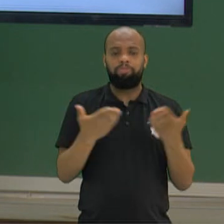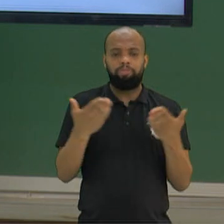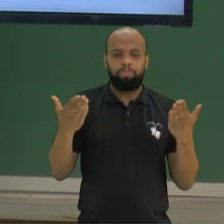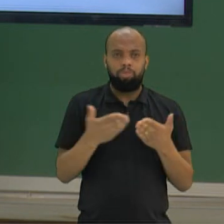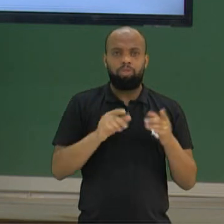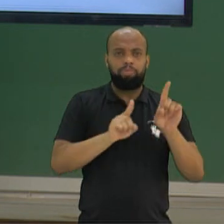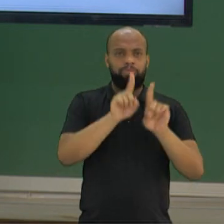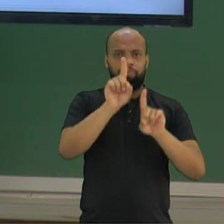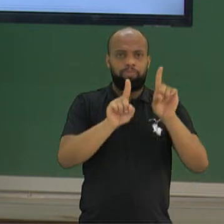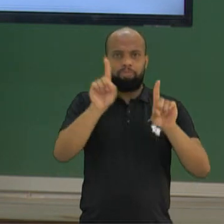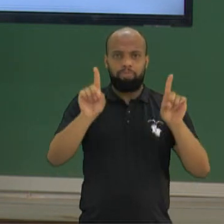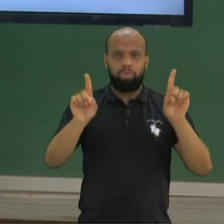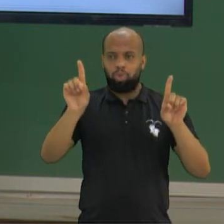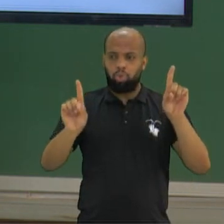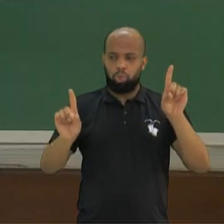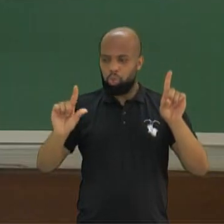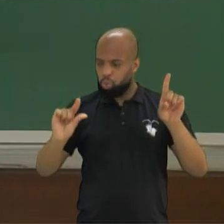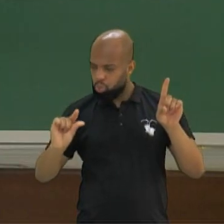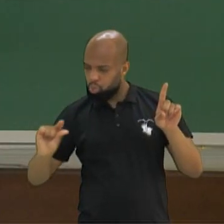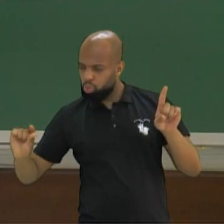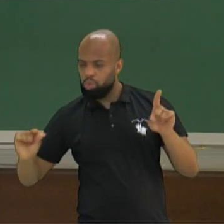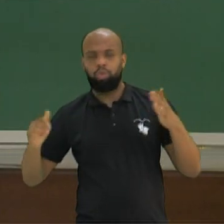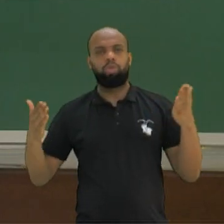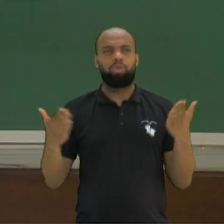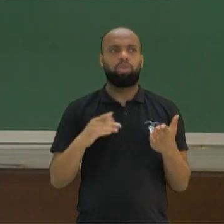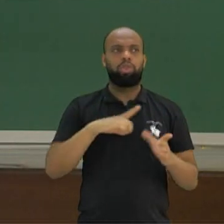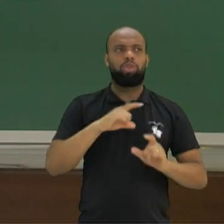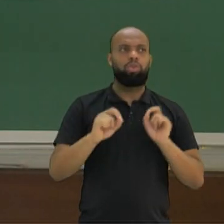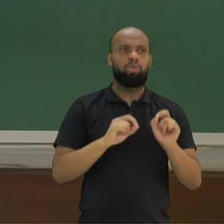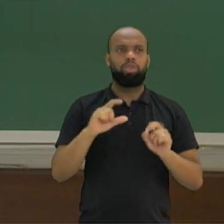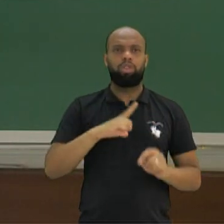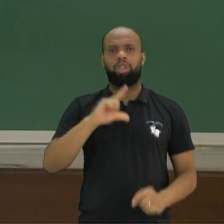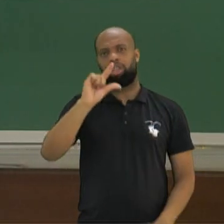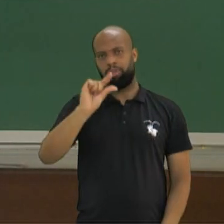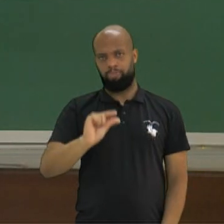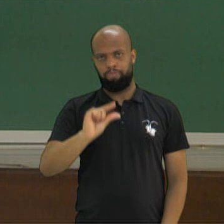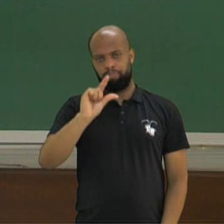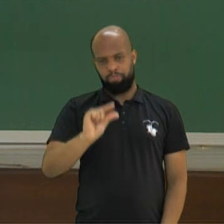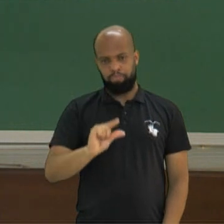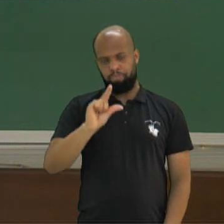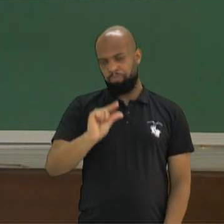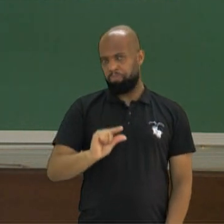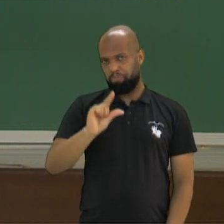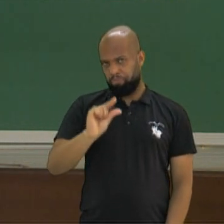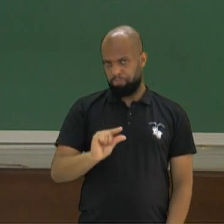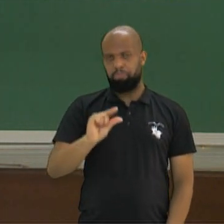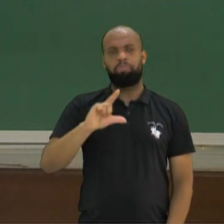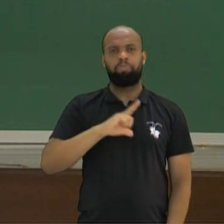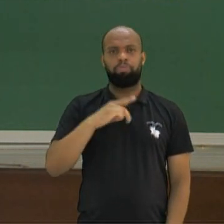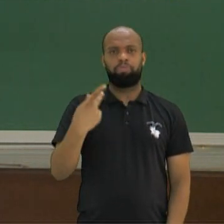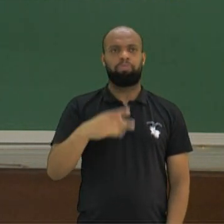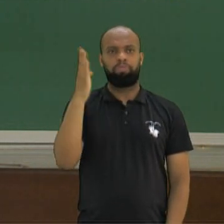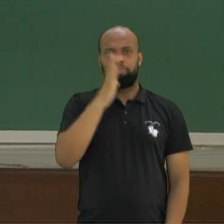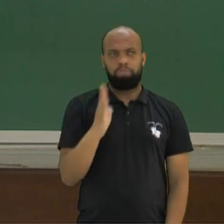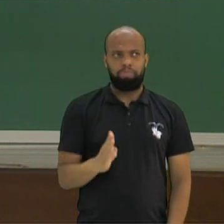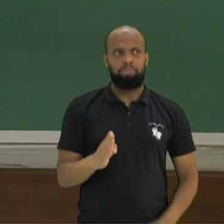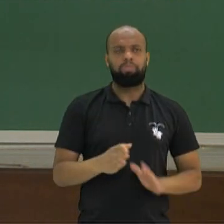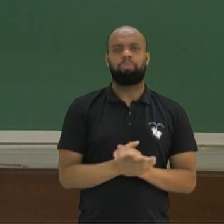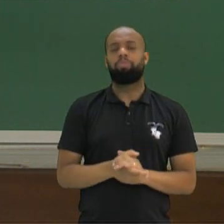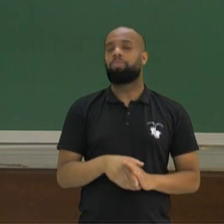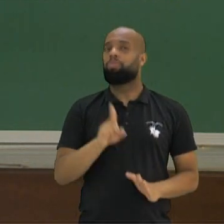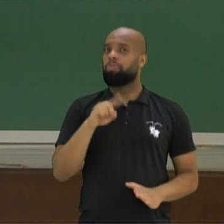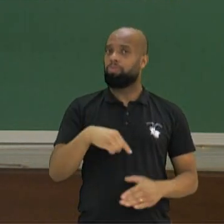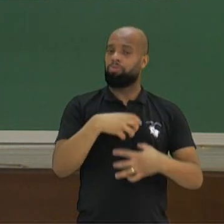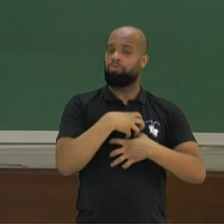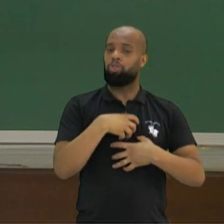diminuindo mensalmente, né? Hoje a gente tem uma inflação abaixo da casa dos 2 dígitos no Brasil, que é uma inflação